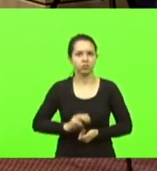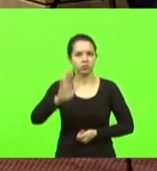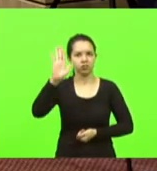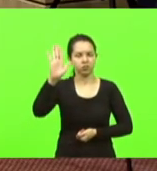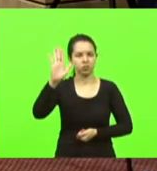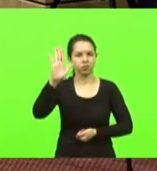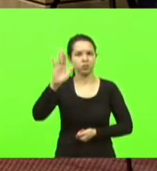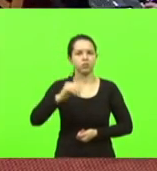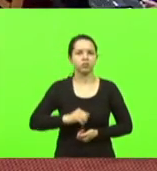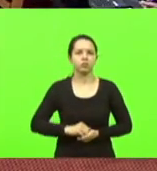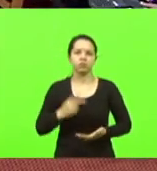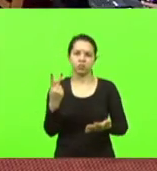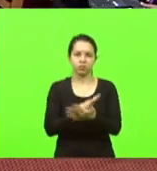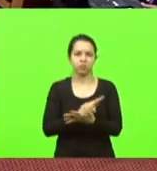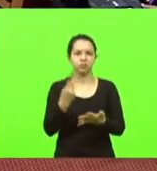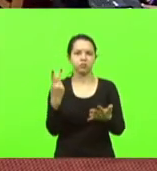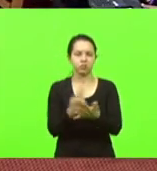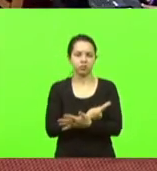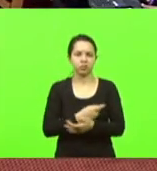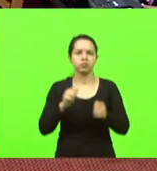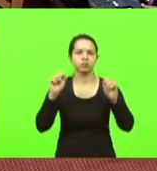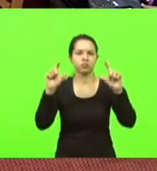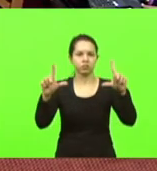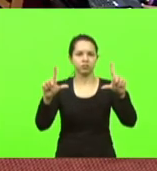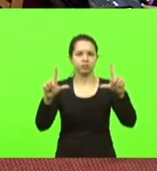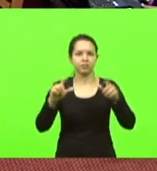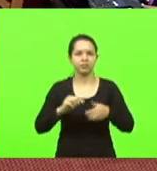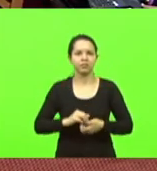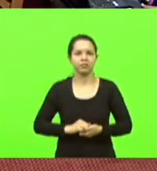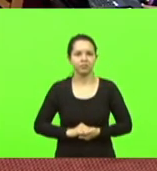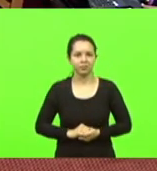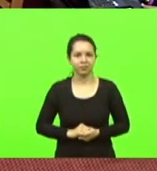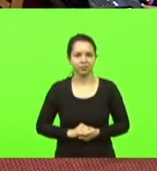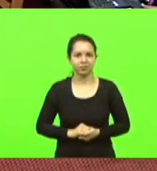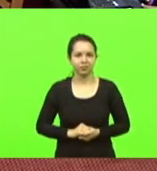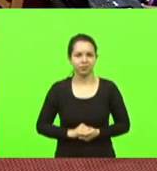presidente tá errado tá errado o painel é